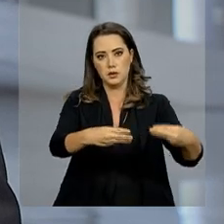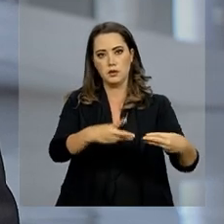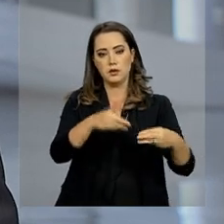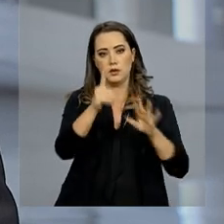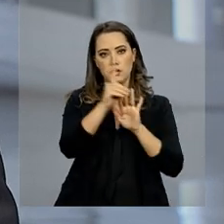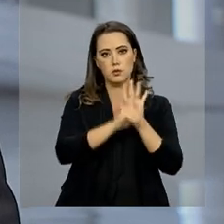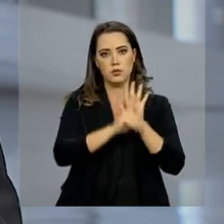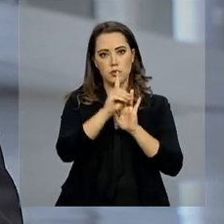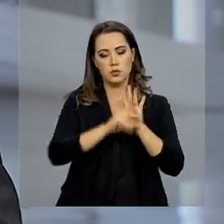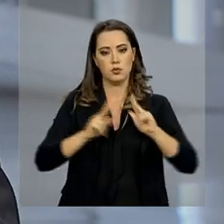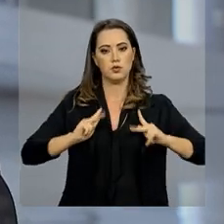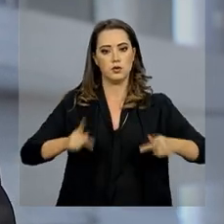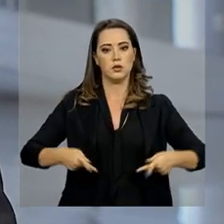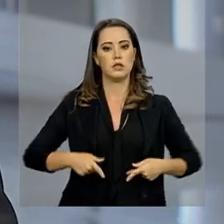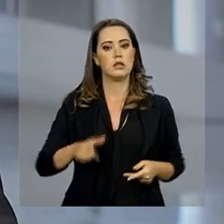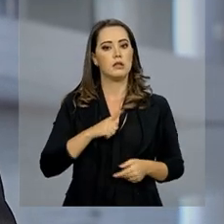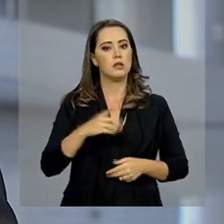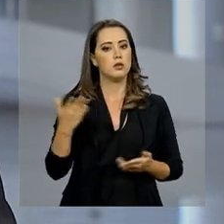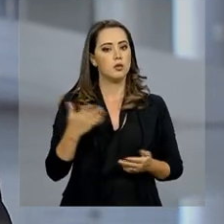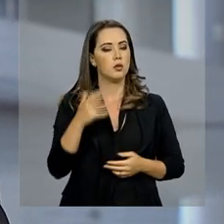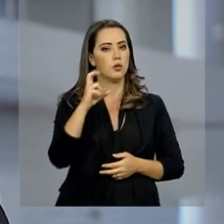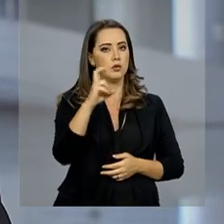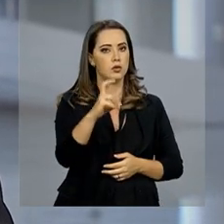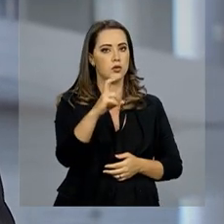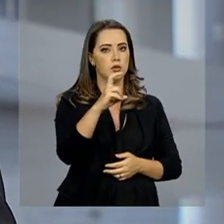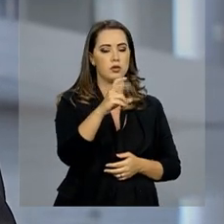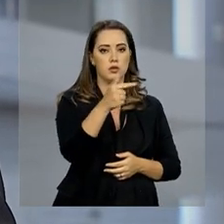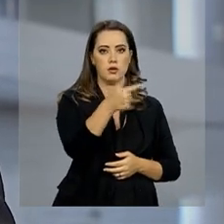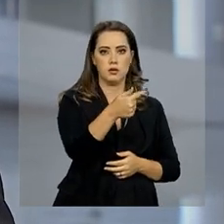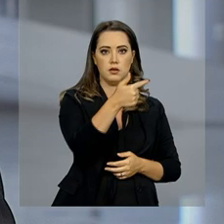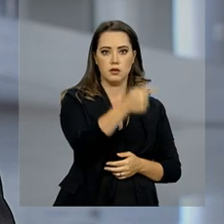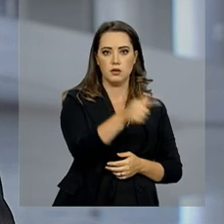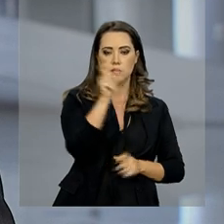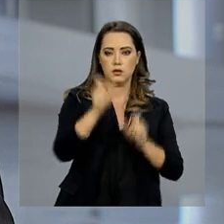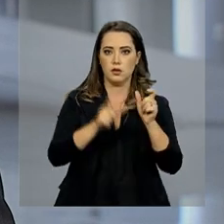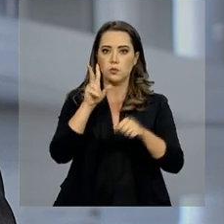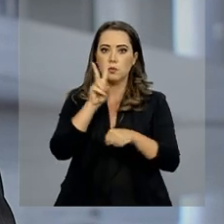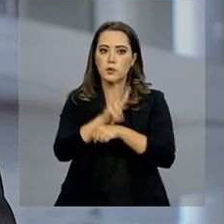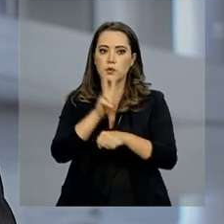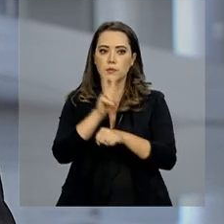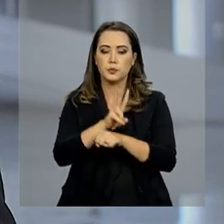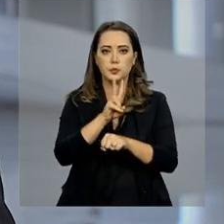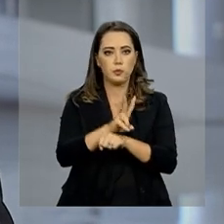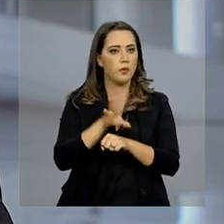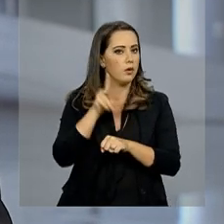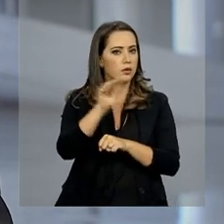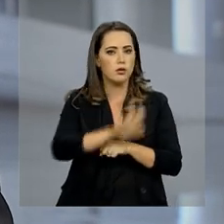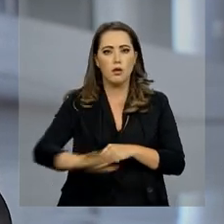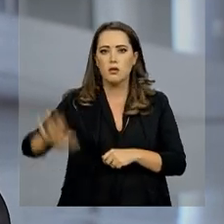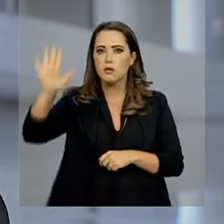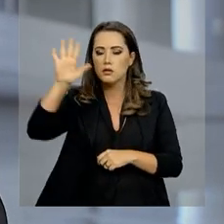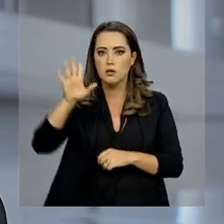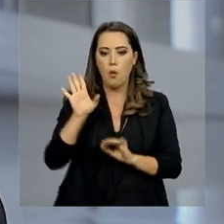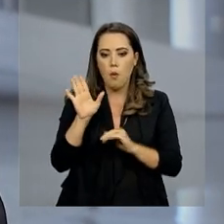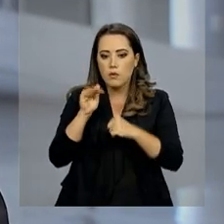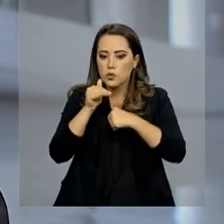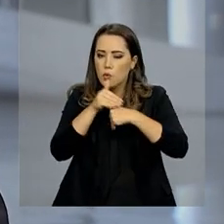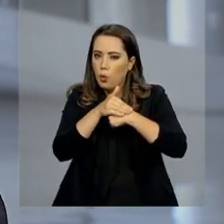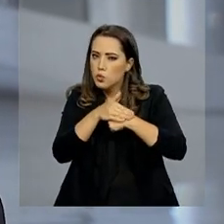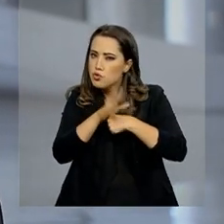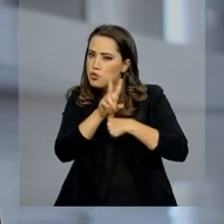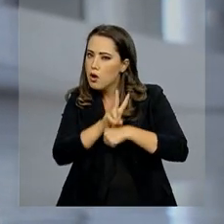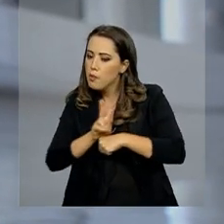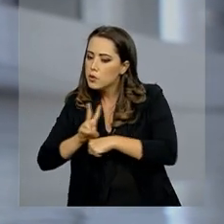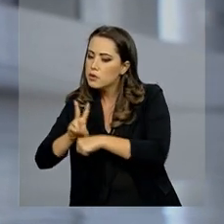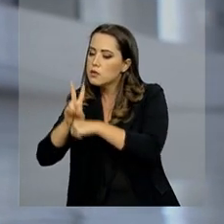têm atualmente 577 pessoas sobre proteção em todo o brasil para falar sobre o programa